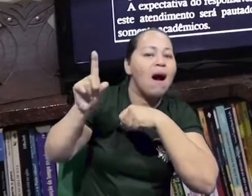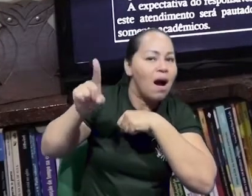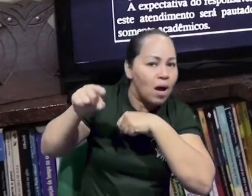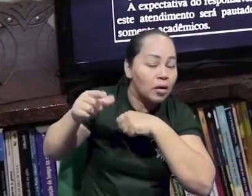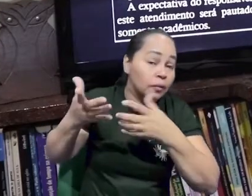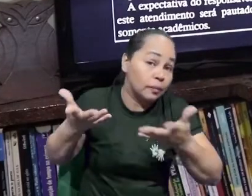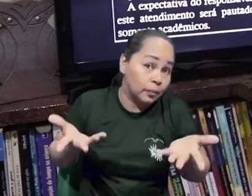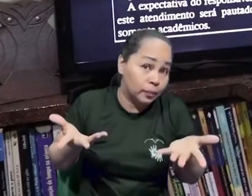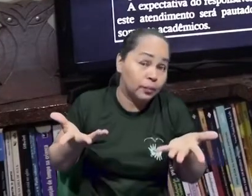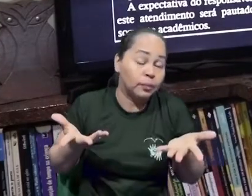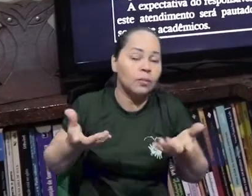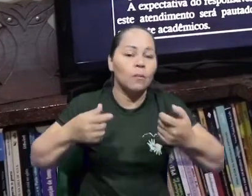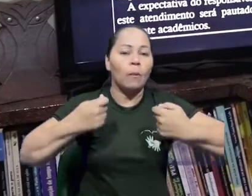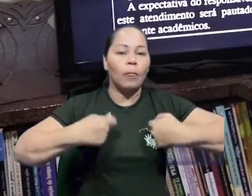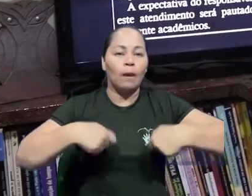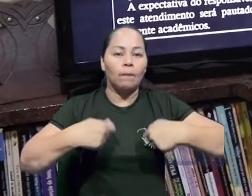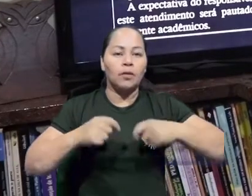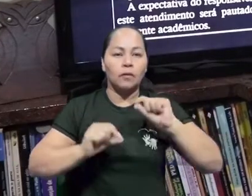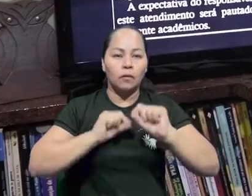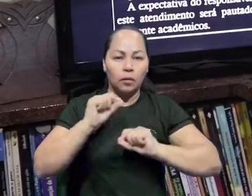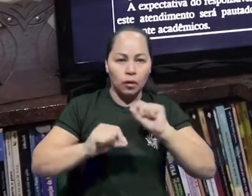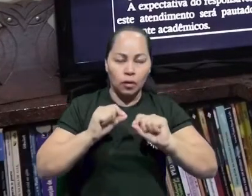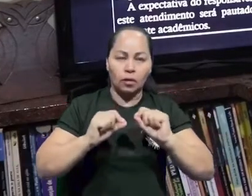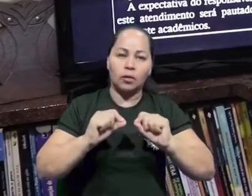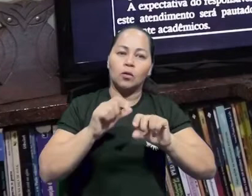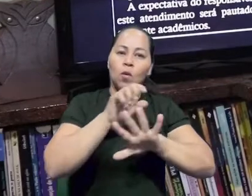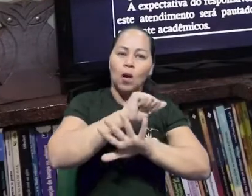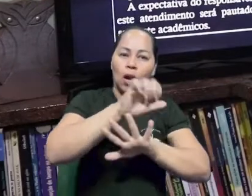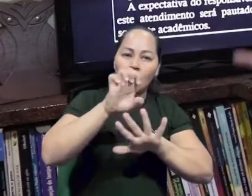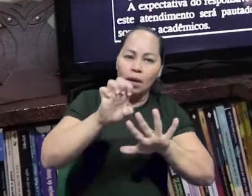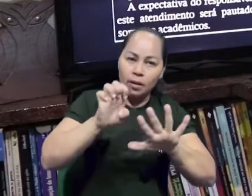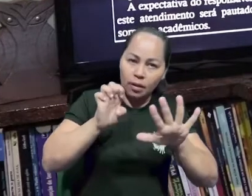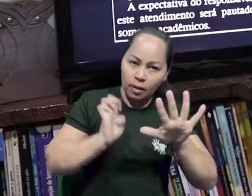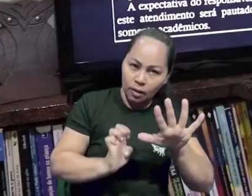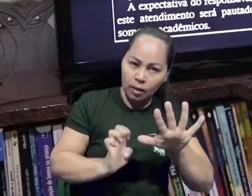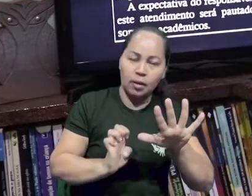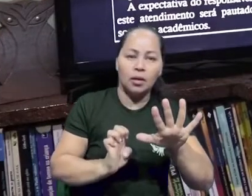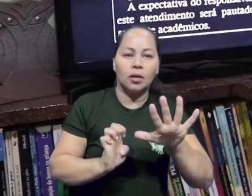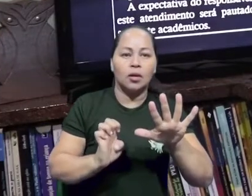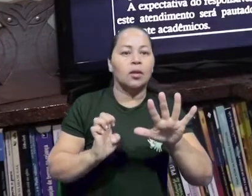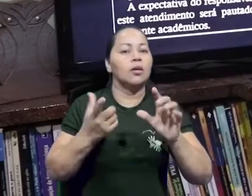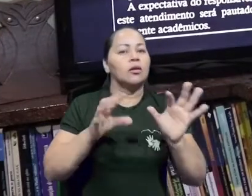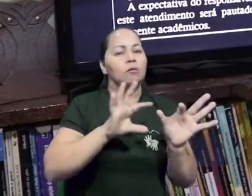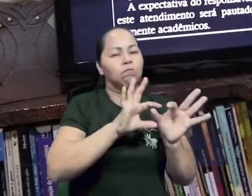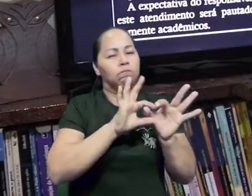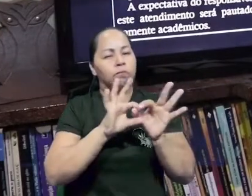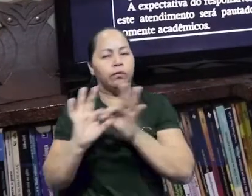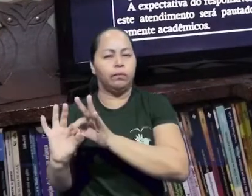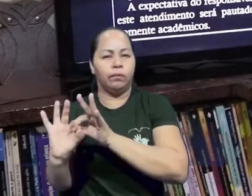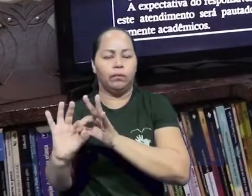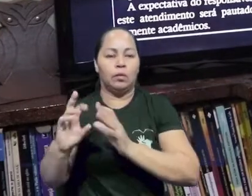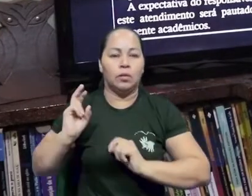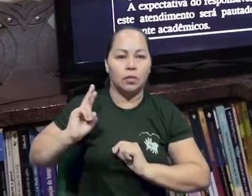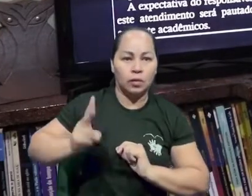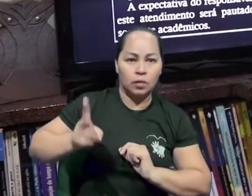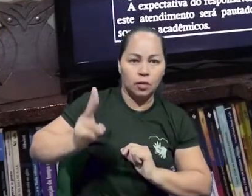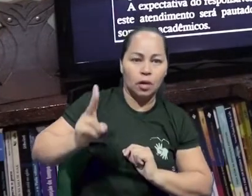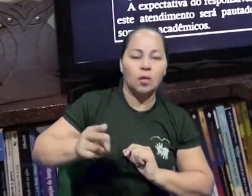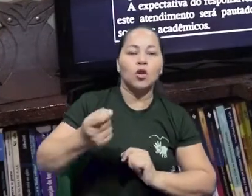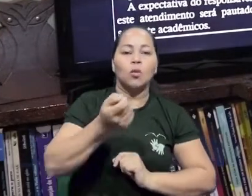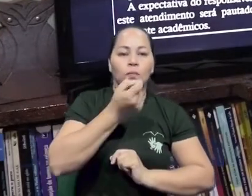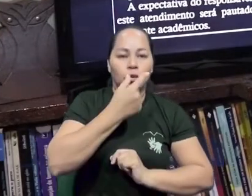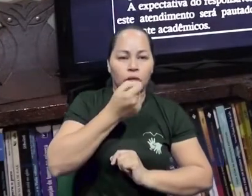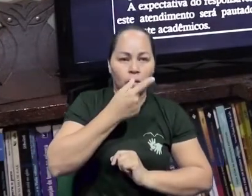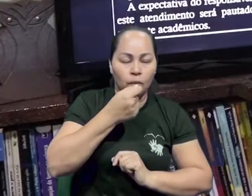apresenta retardo mental grave, necessita de atendimento educacional especializado extensivo, tá? Faz uso